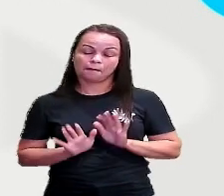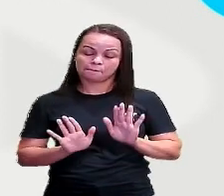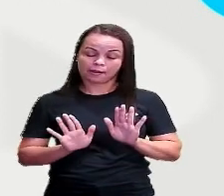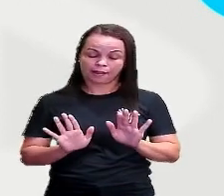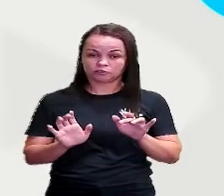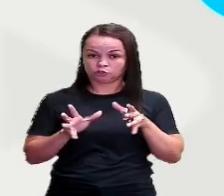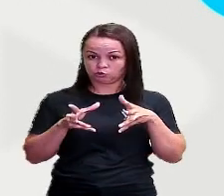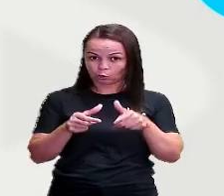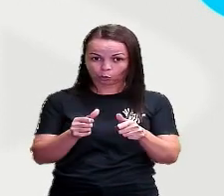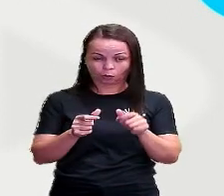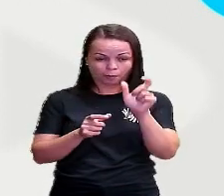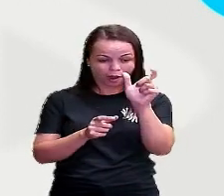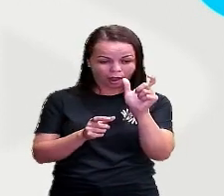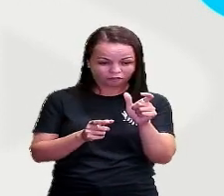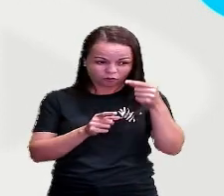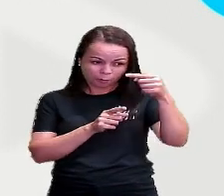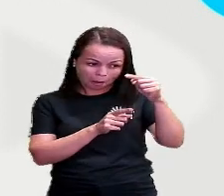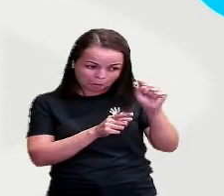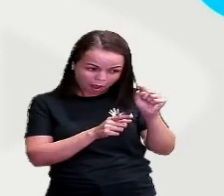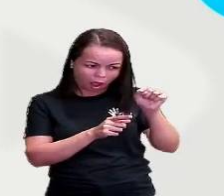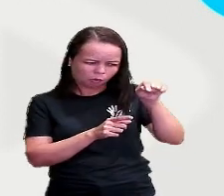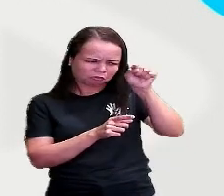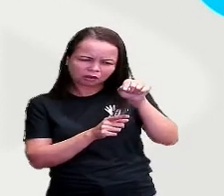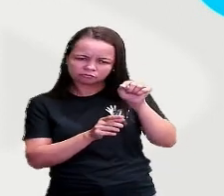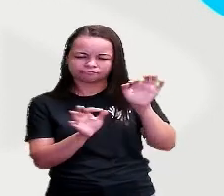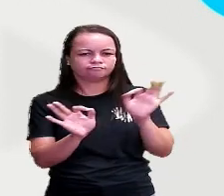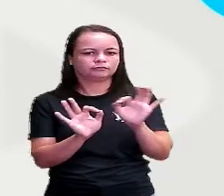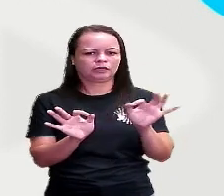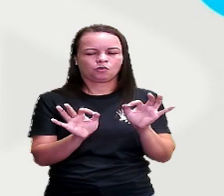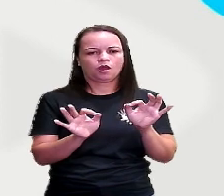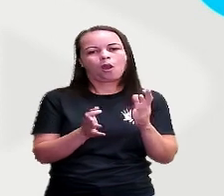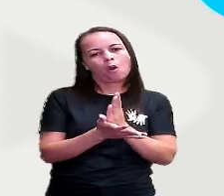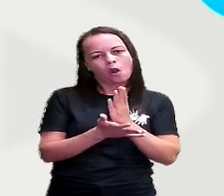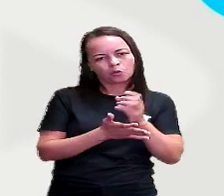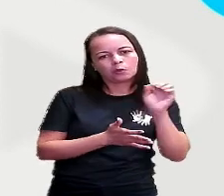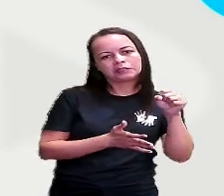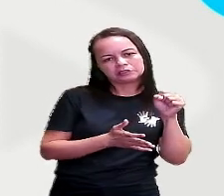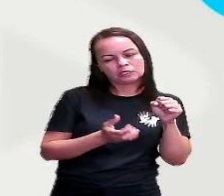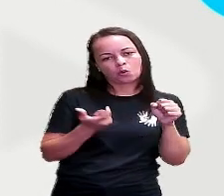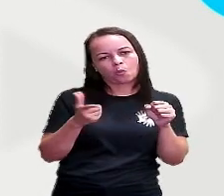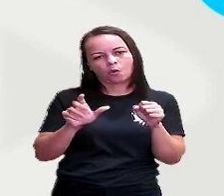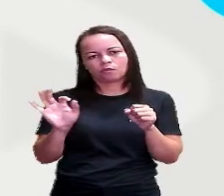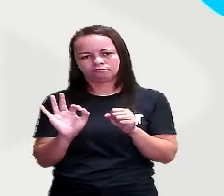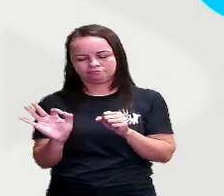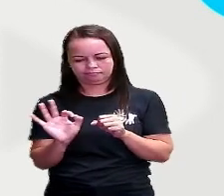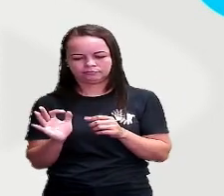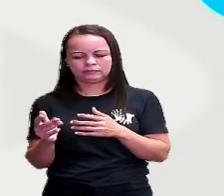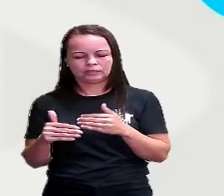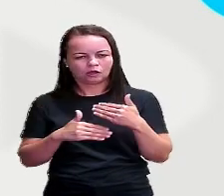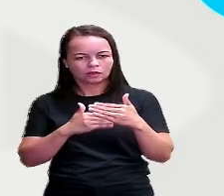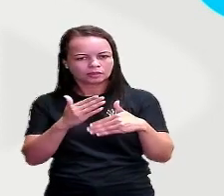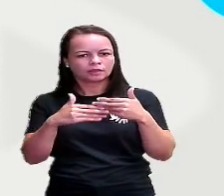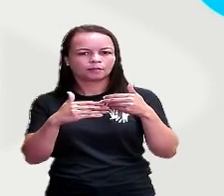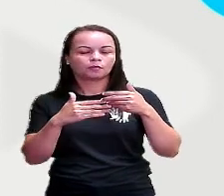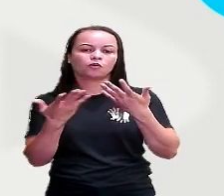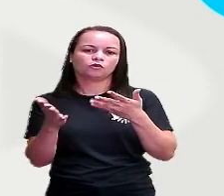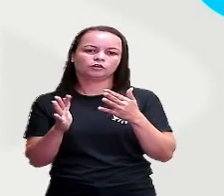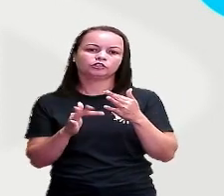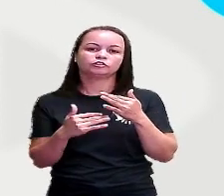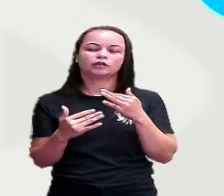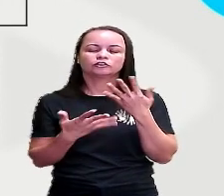acento, né? Ou agudo ou circunflexo. Umas têm e outras não. Então, mais pra frente a gente vai entender por